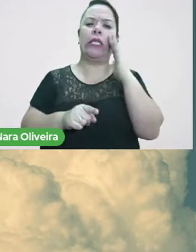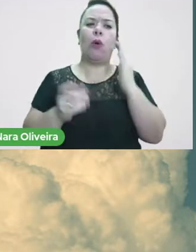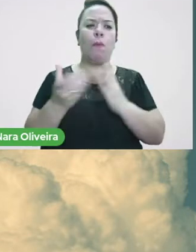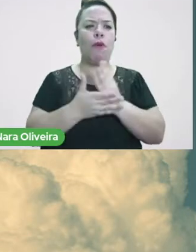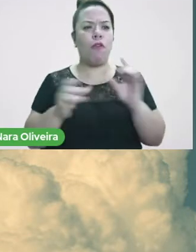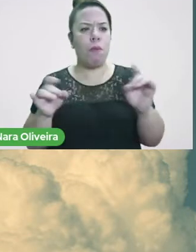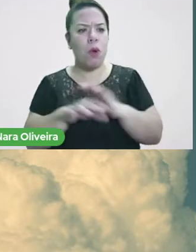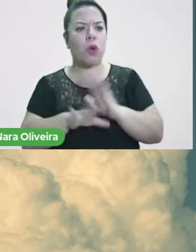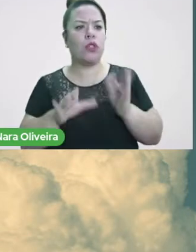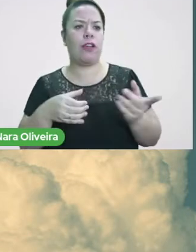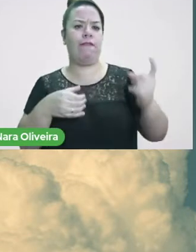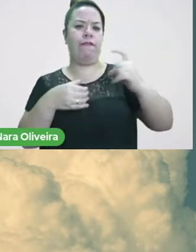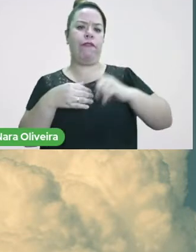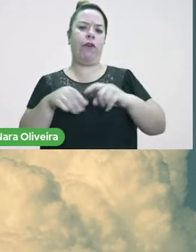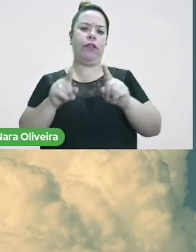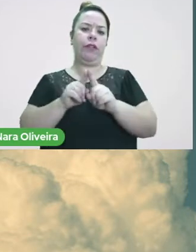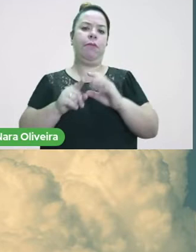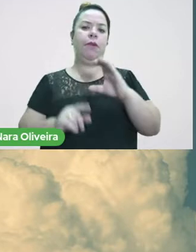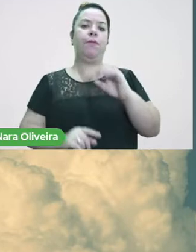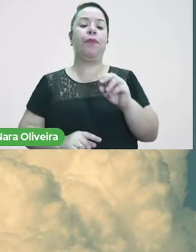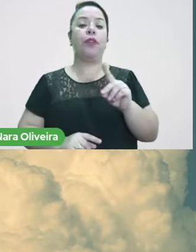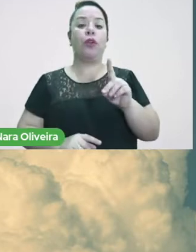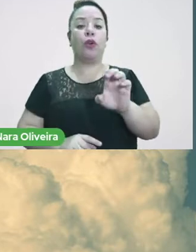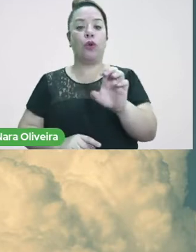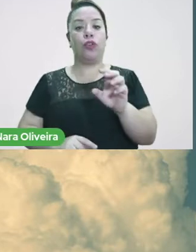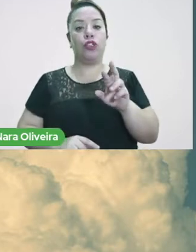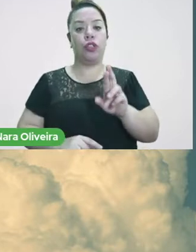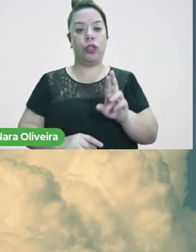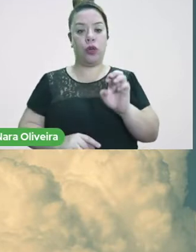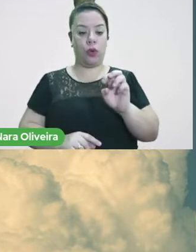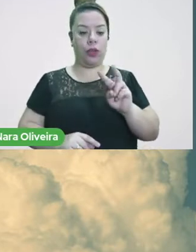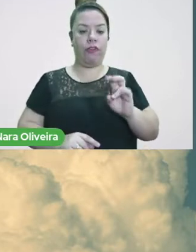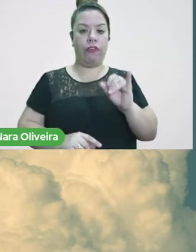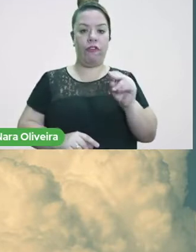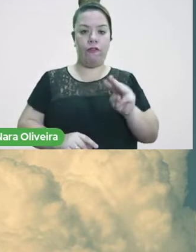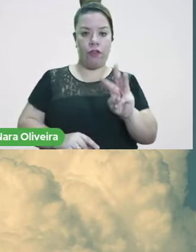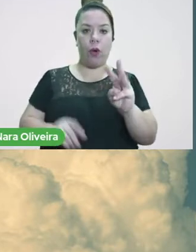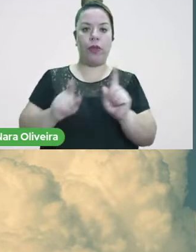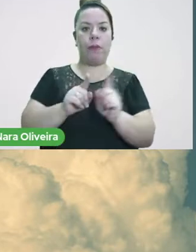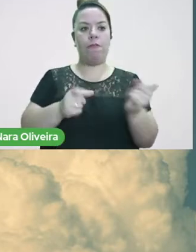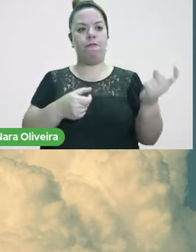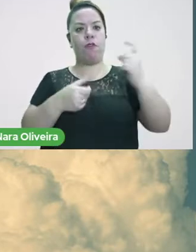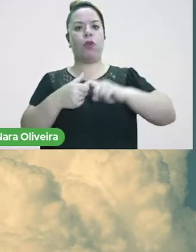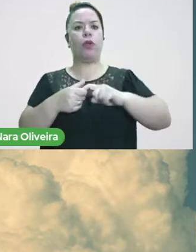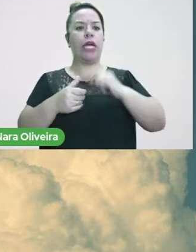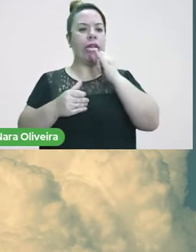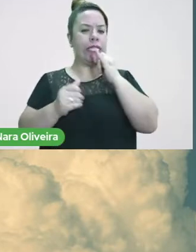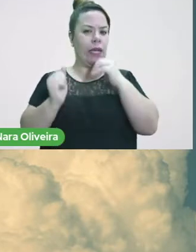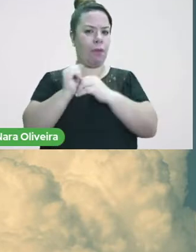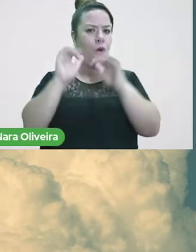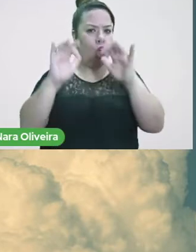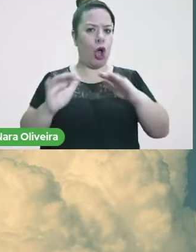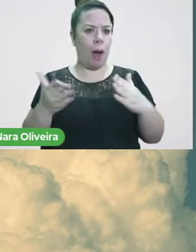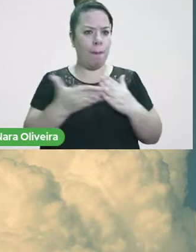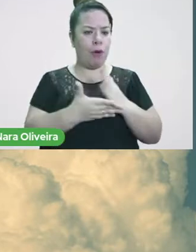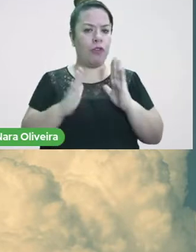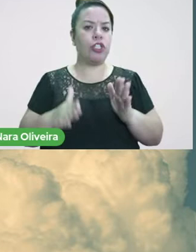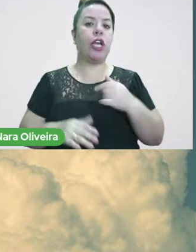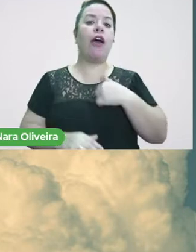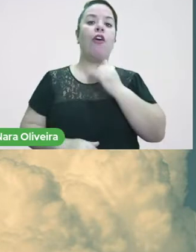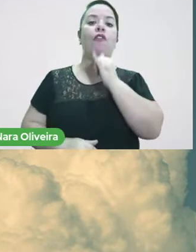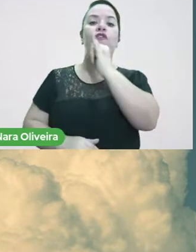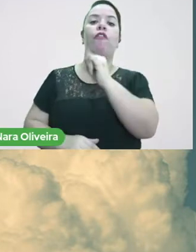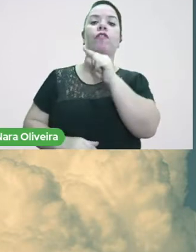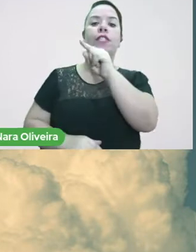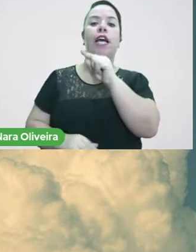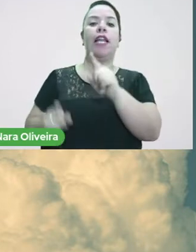review, mesma coisa, e aí você pode dizer, gente, o código está aprovado, vou avisar no canal que